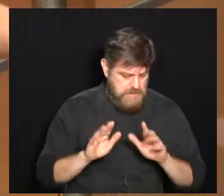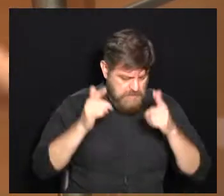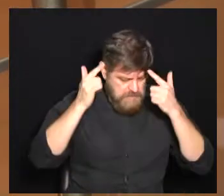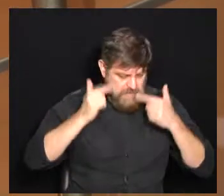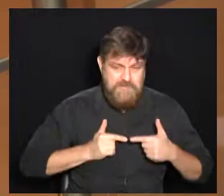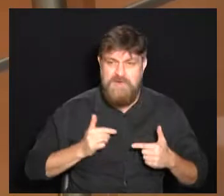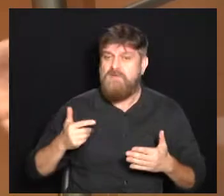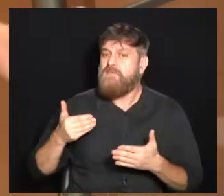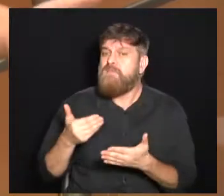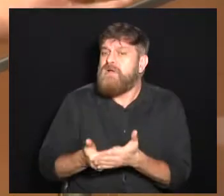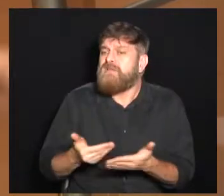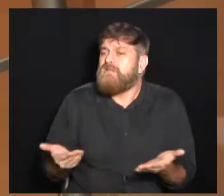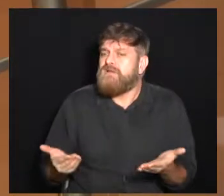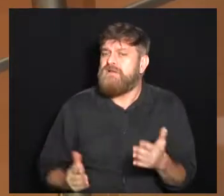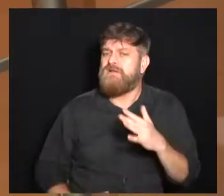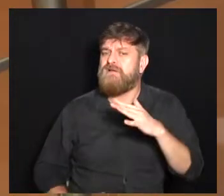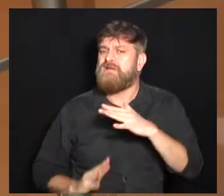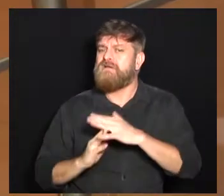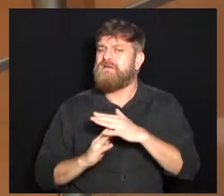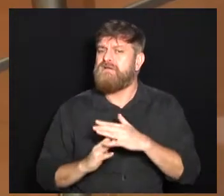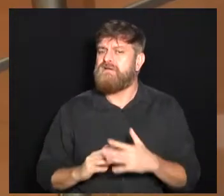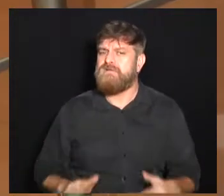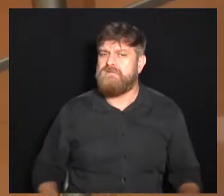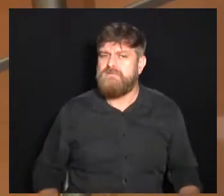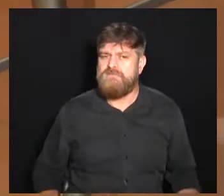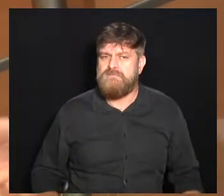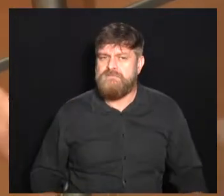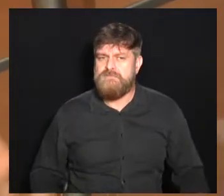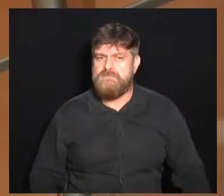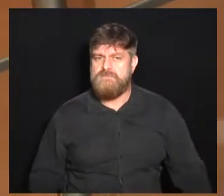até quando? Até quando, Solange, vai ficar desse jeito?